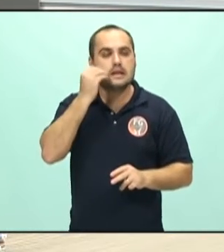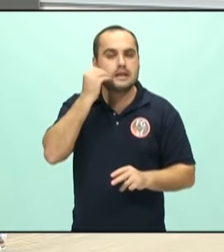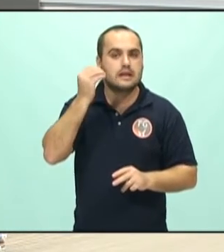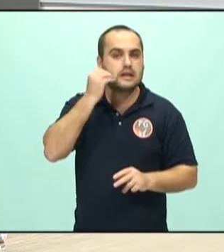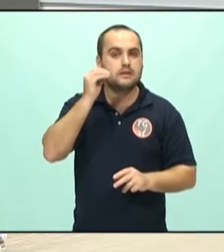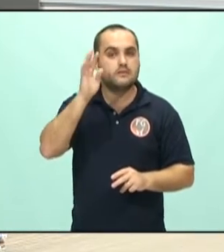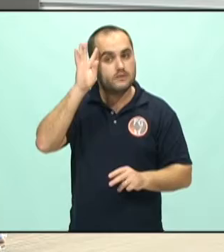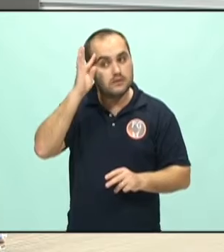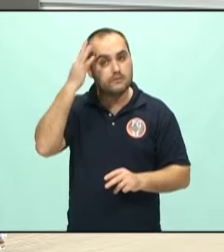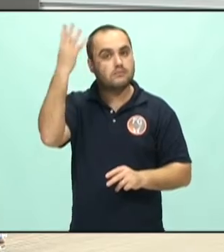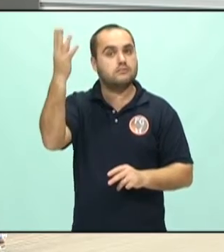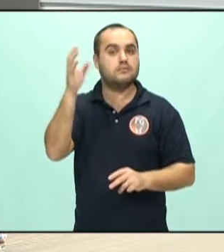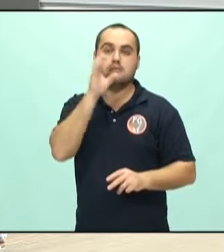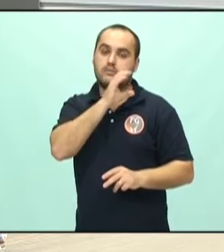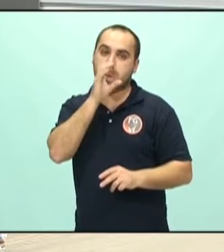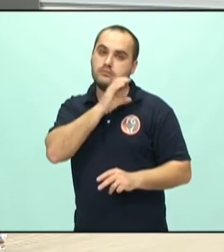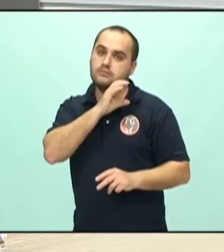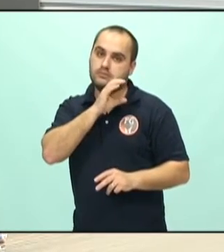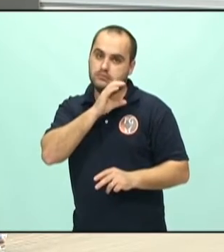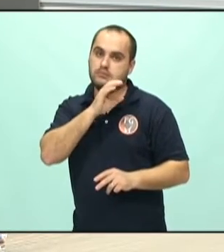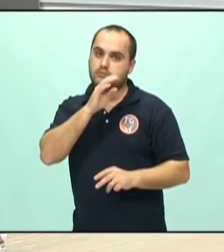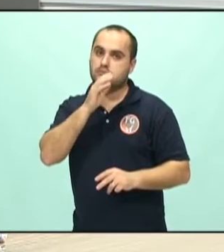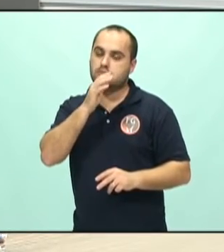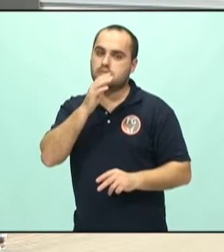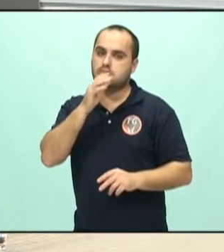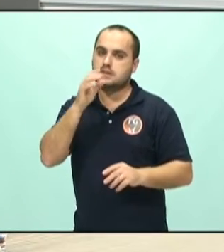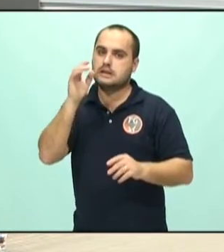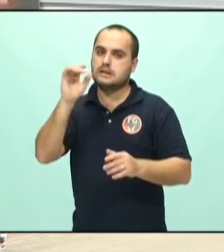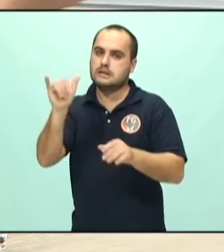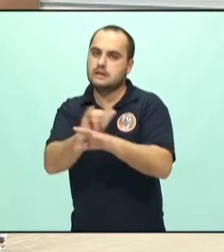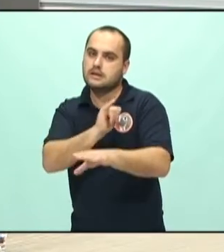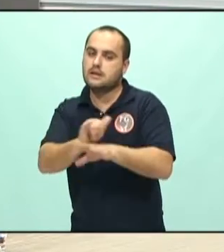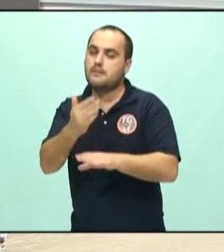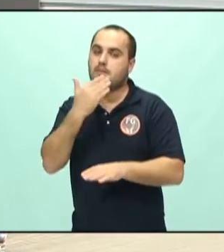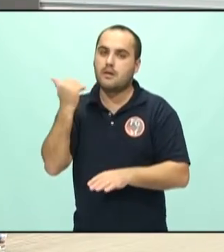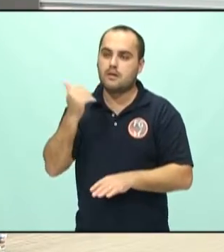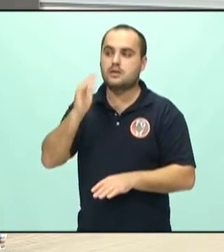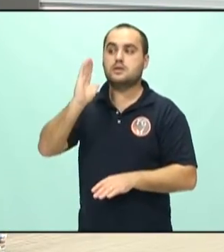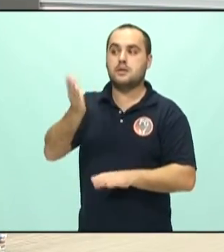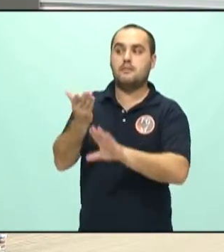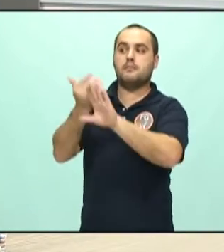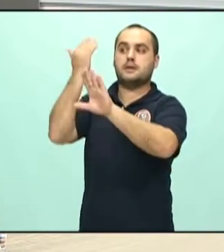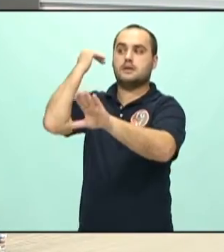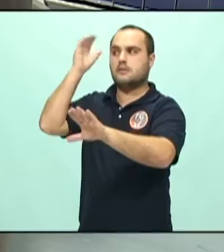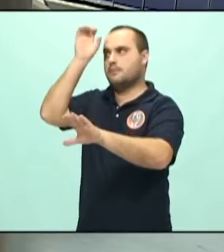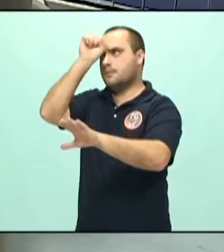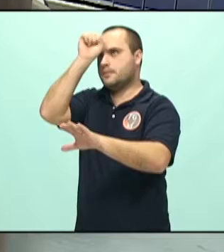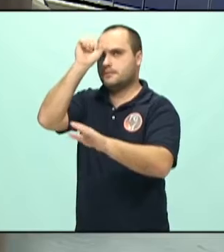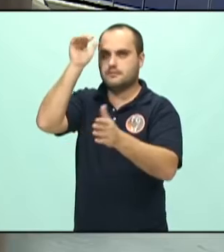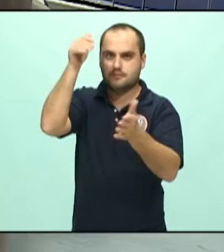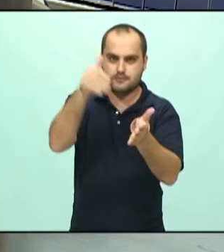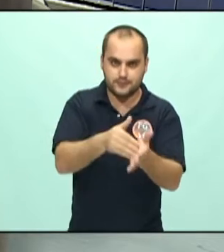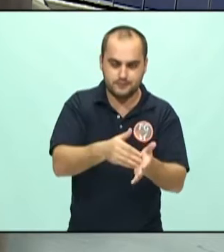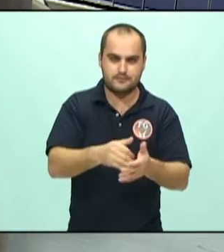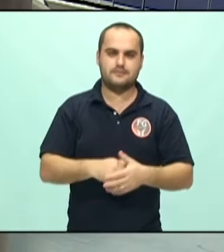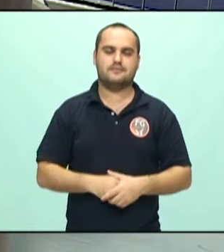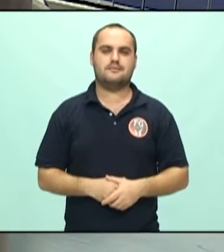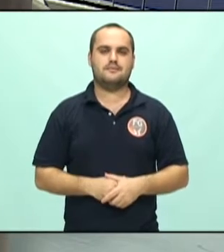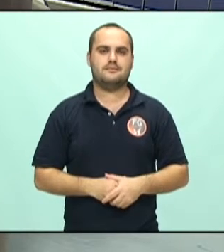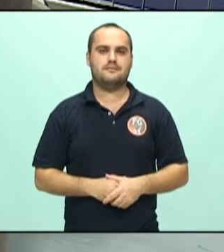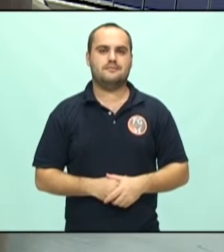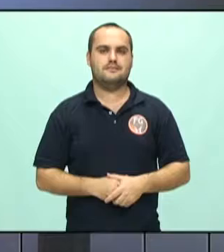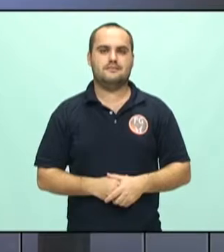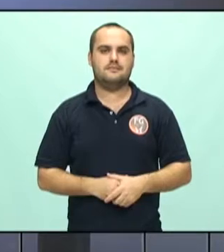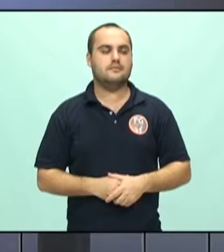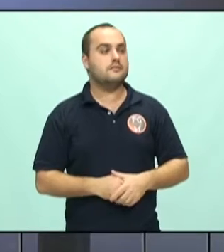poder é trabalhar de uma forma melhor essa questão aprendendo com os bairros que nós já instalamos né também é tem o caso natália